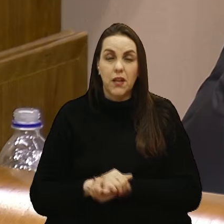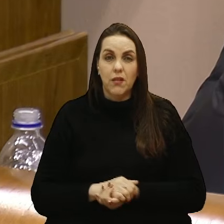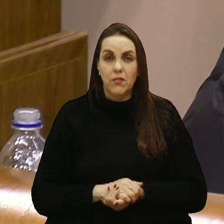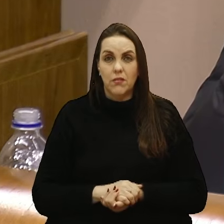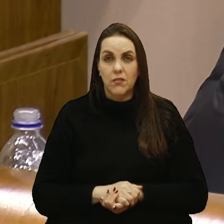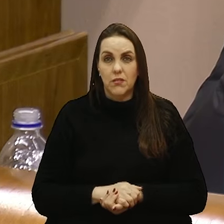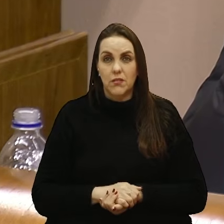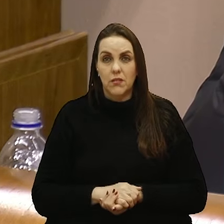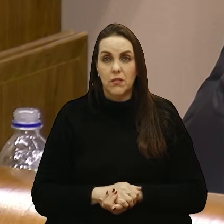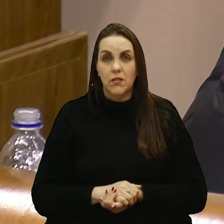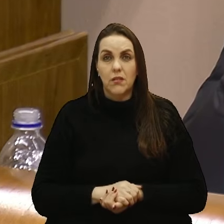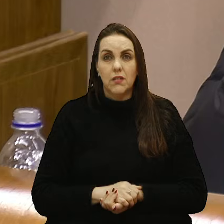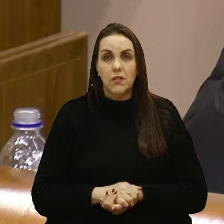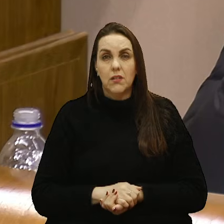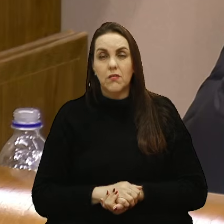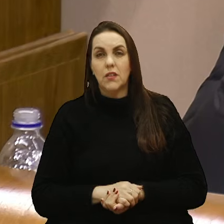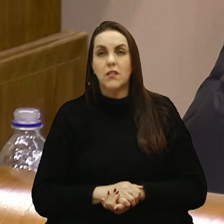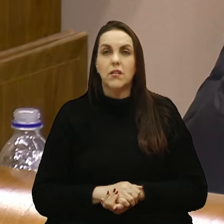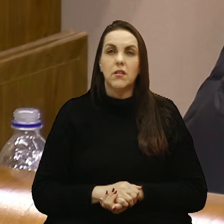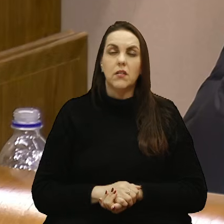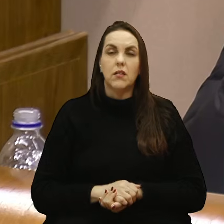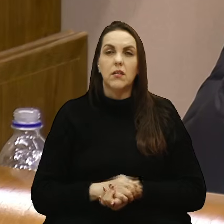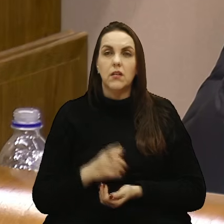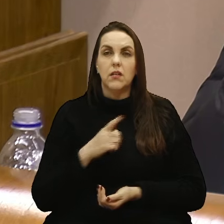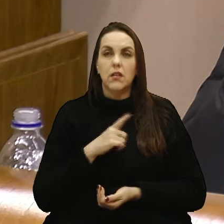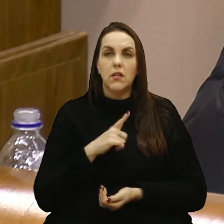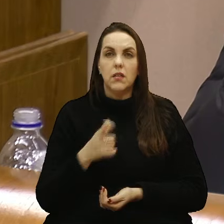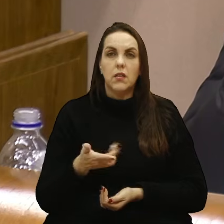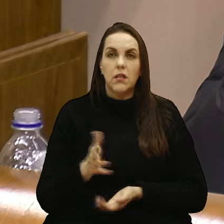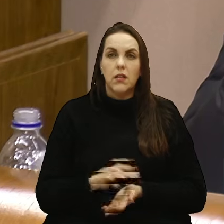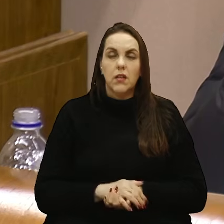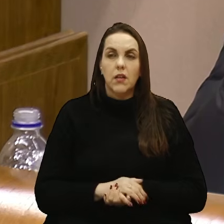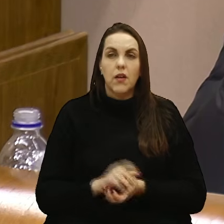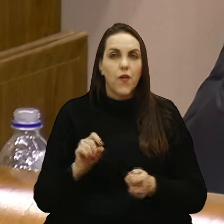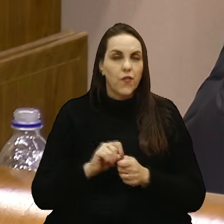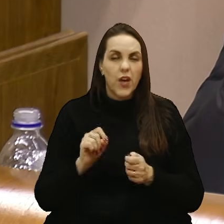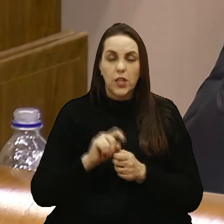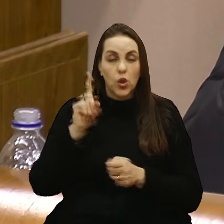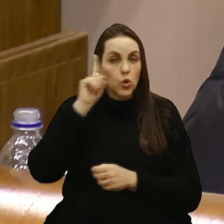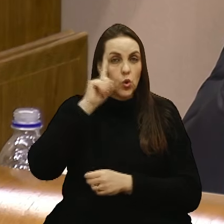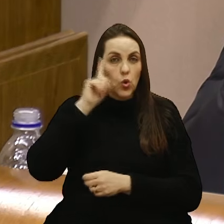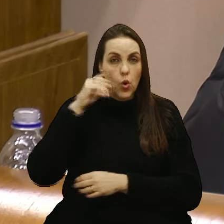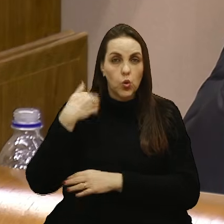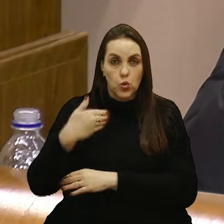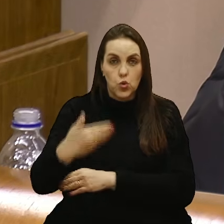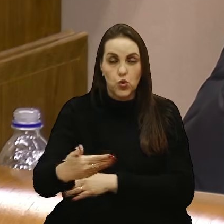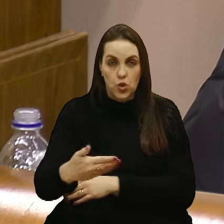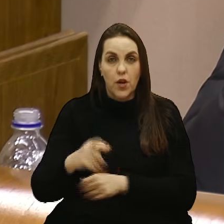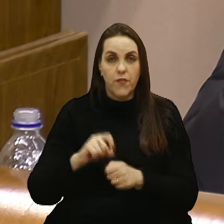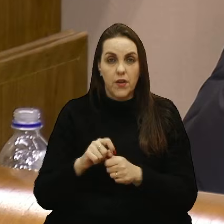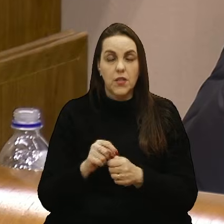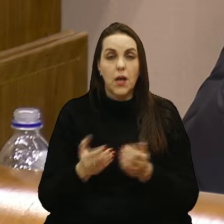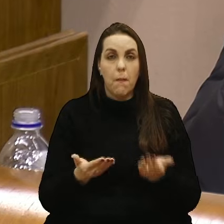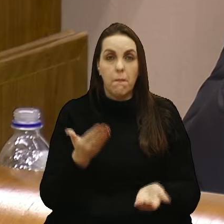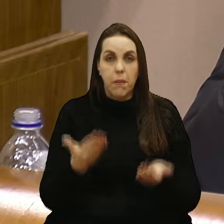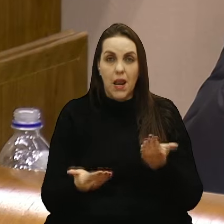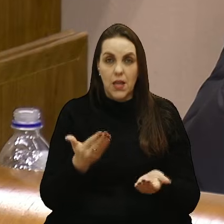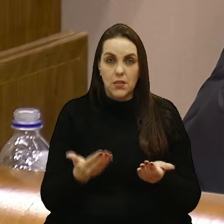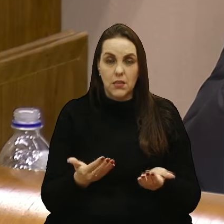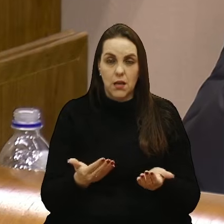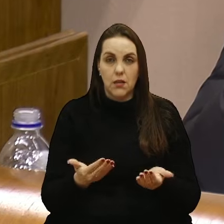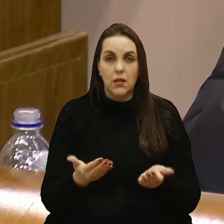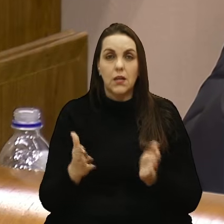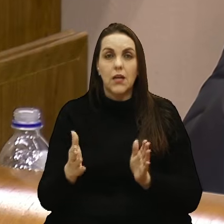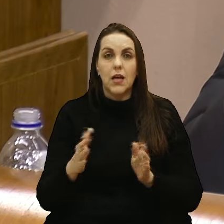Quanto à medição do lixo, é feita diariamente, através do quê? Nós temos uma balança, o caminhão